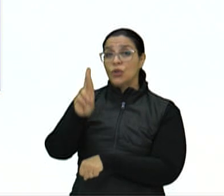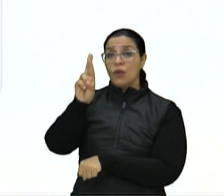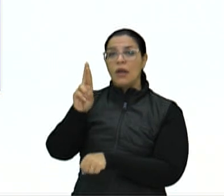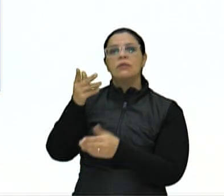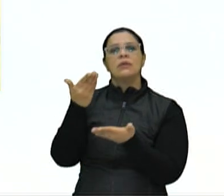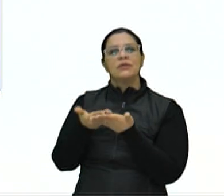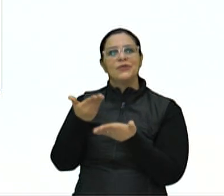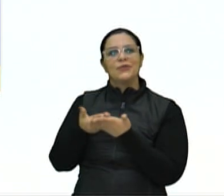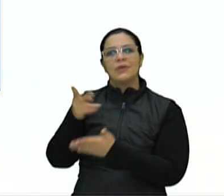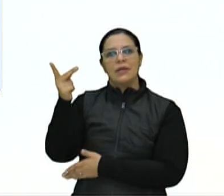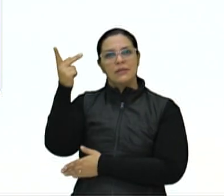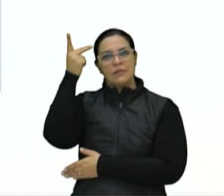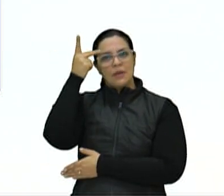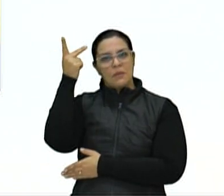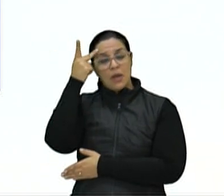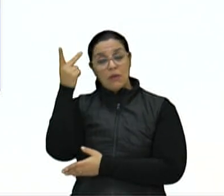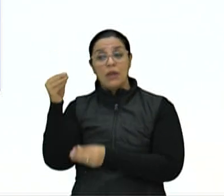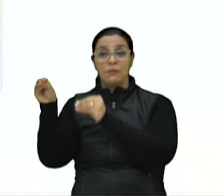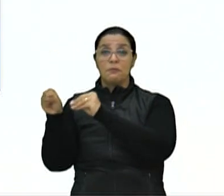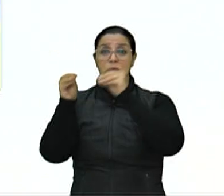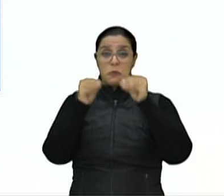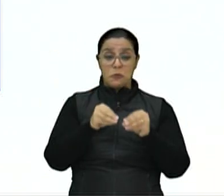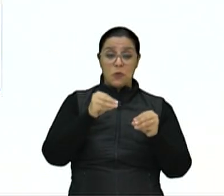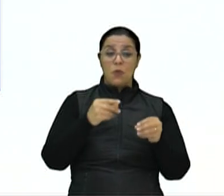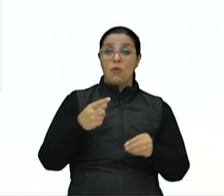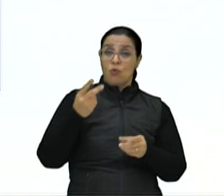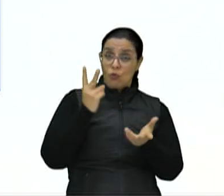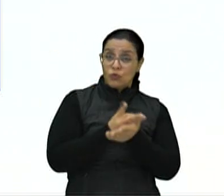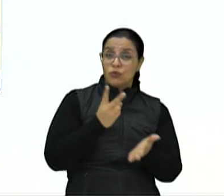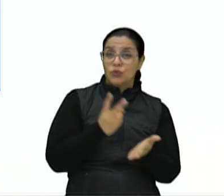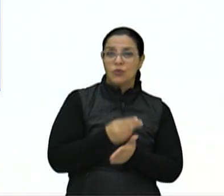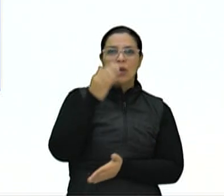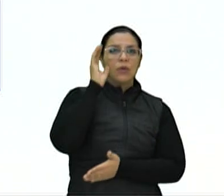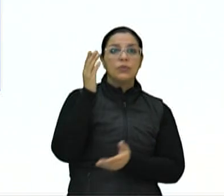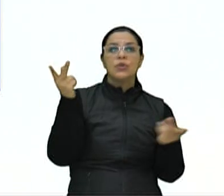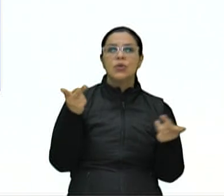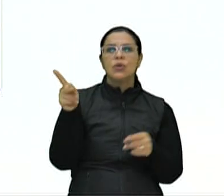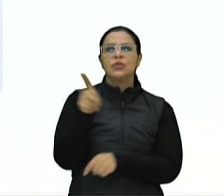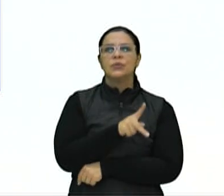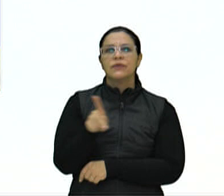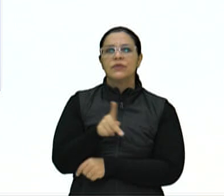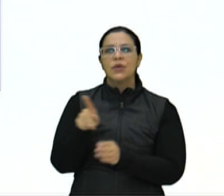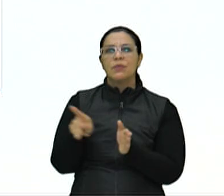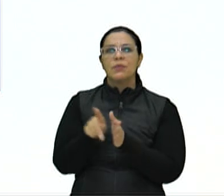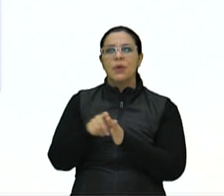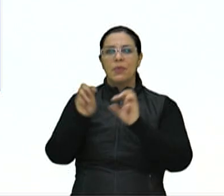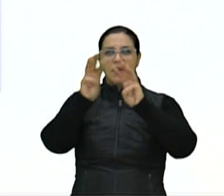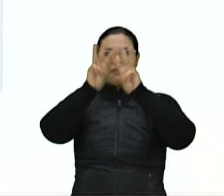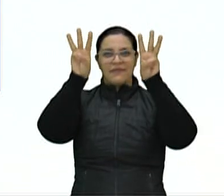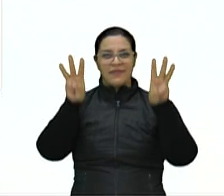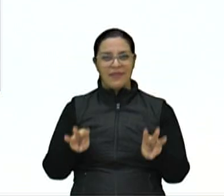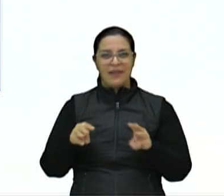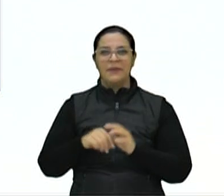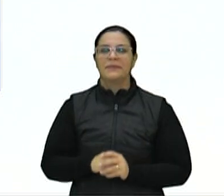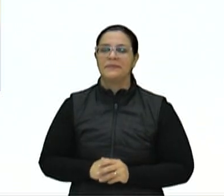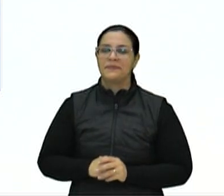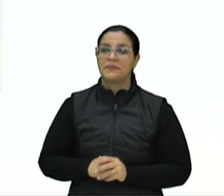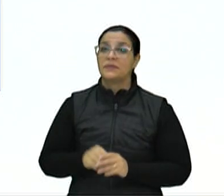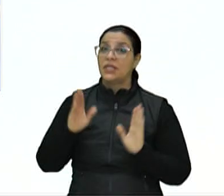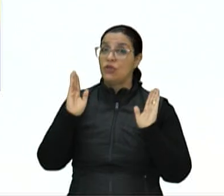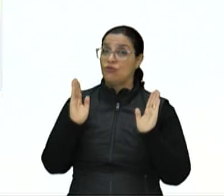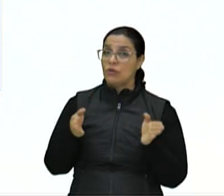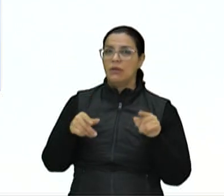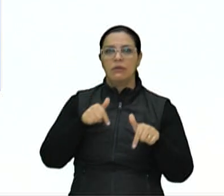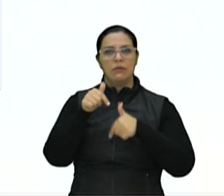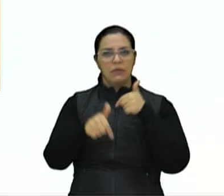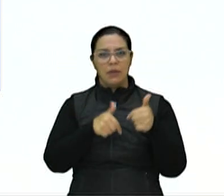São Paulo, depois ele retornou para Curitiba e hoje ele é professor na Universidade Federal do Paraná. Ele